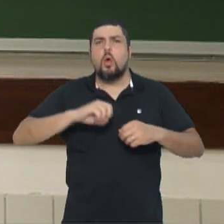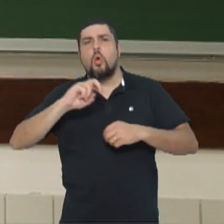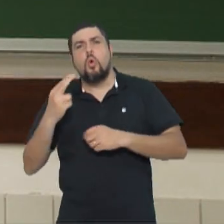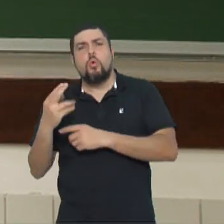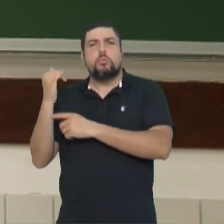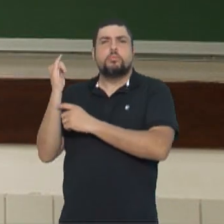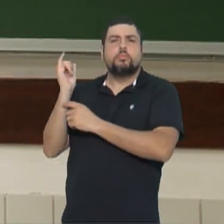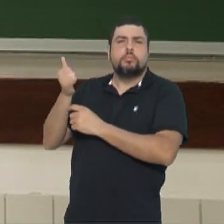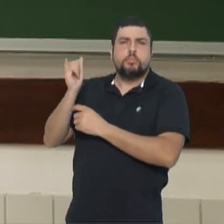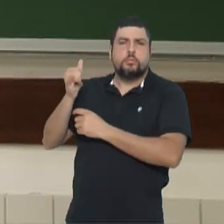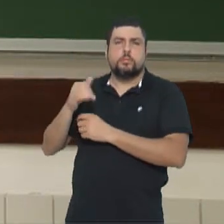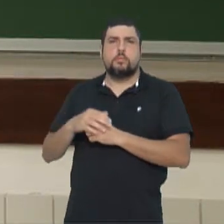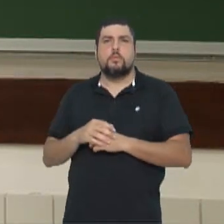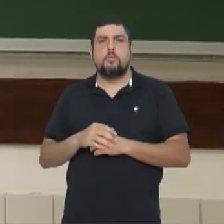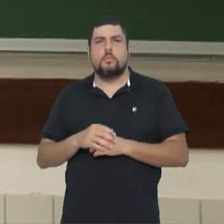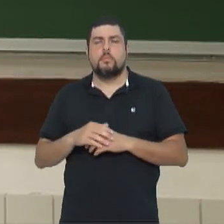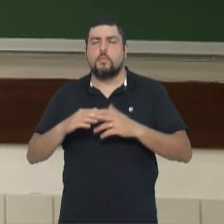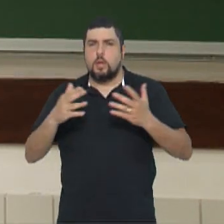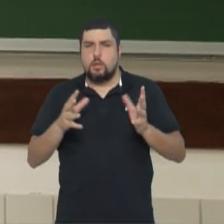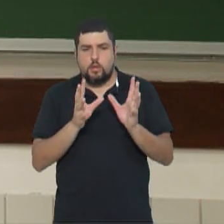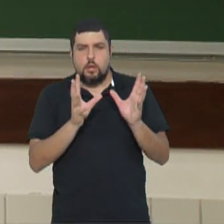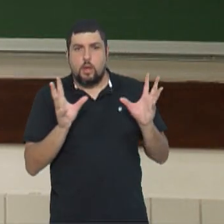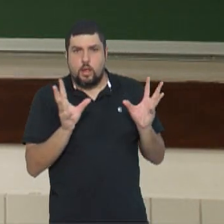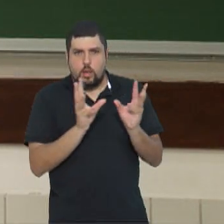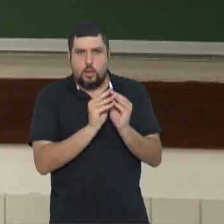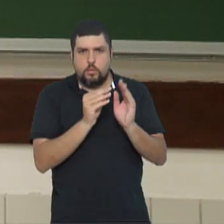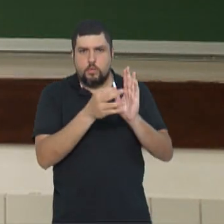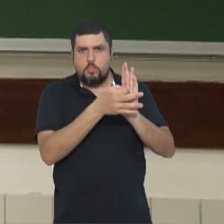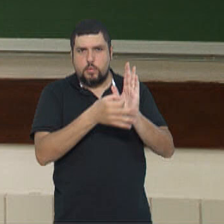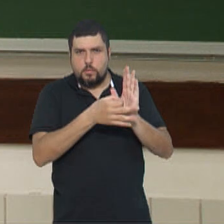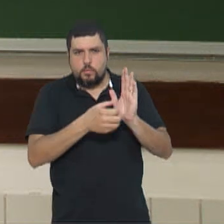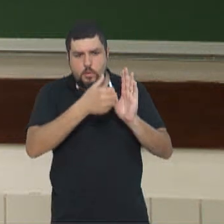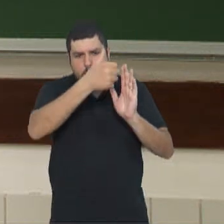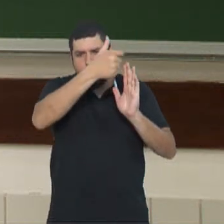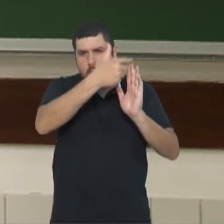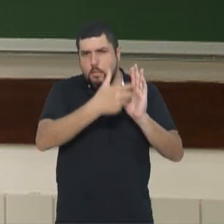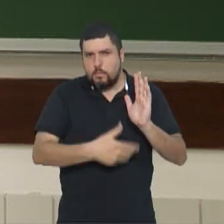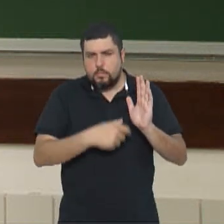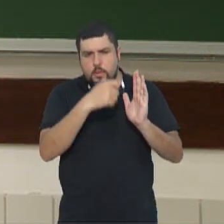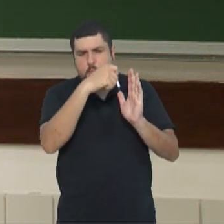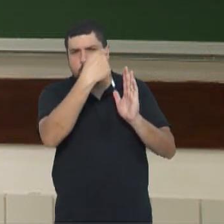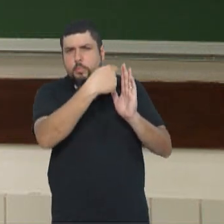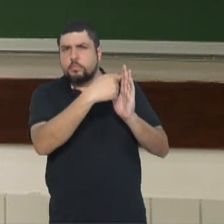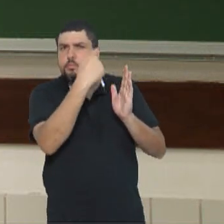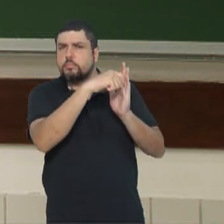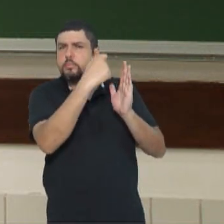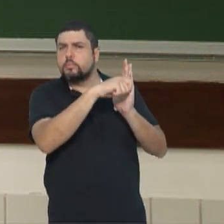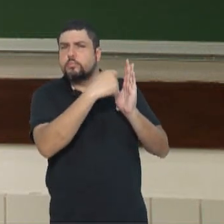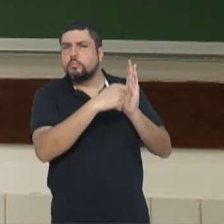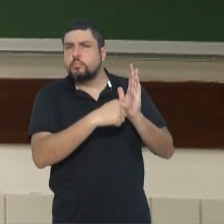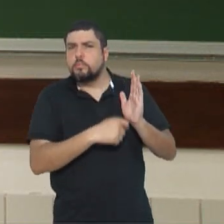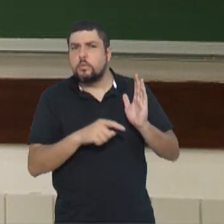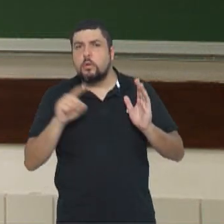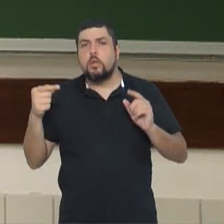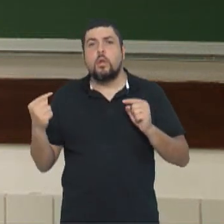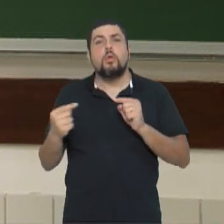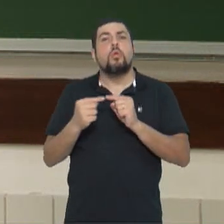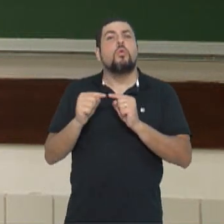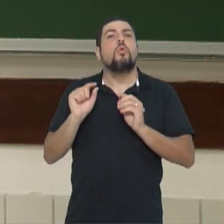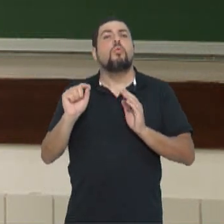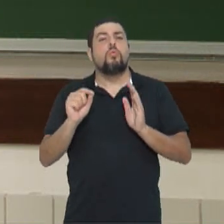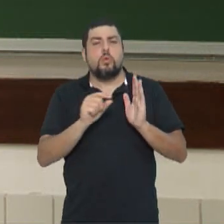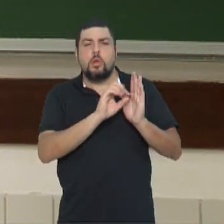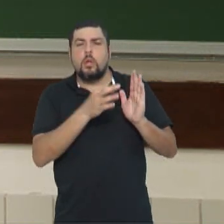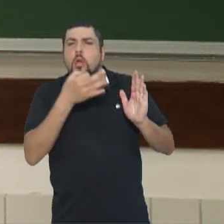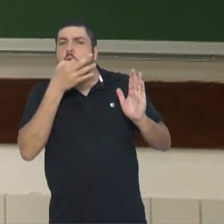estão compondo aí as ideias relacionadas ao filme, à obra, ao enredo, ao personagem. São fato